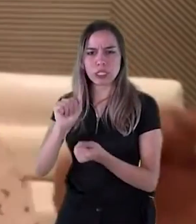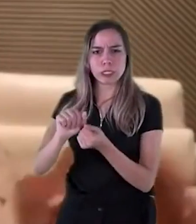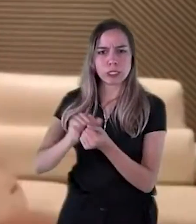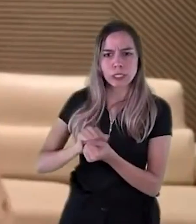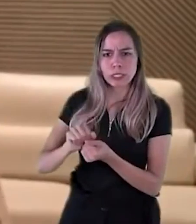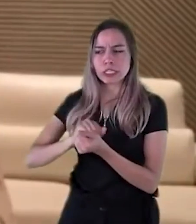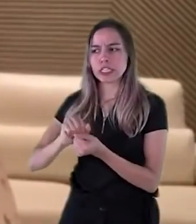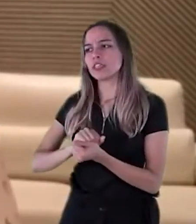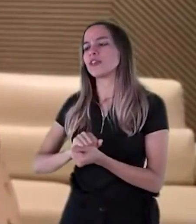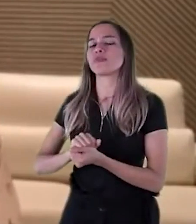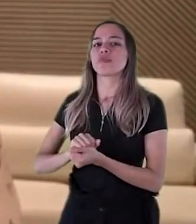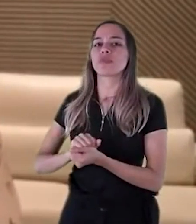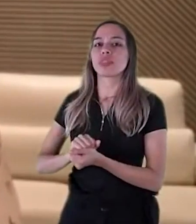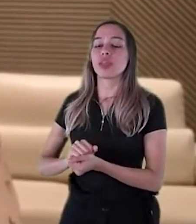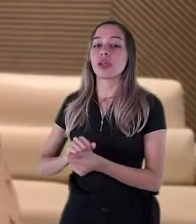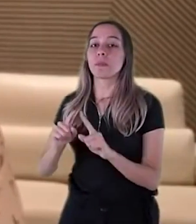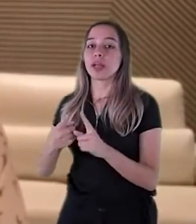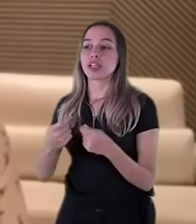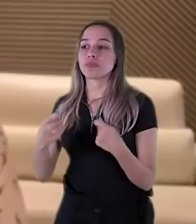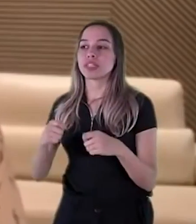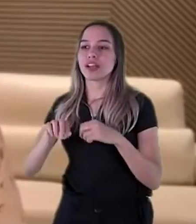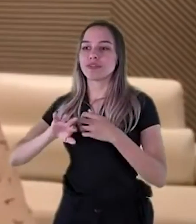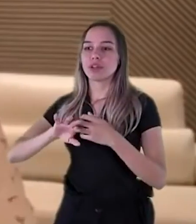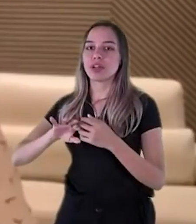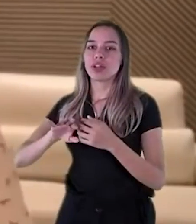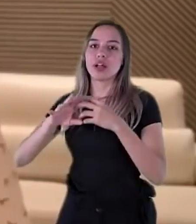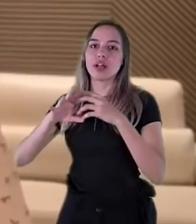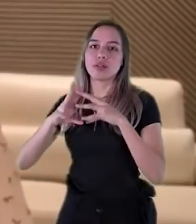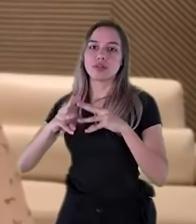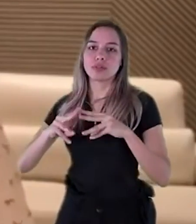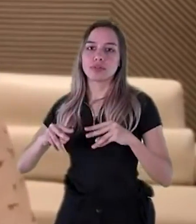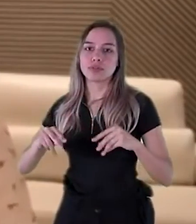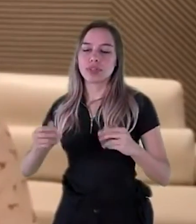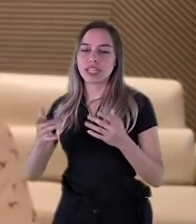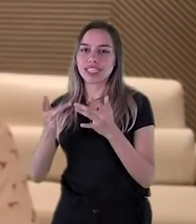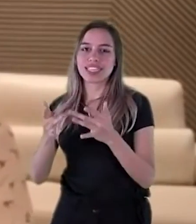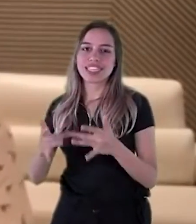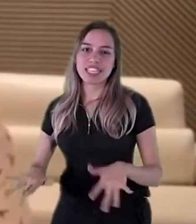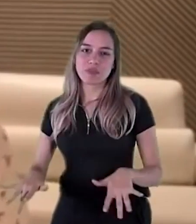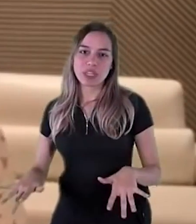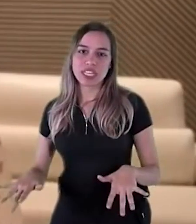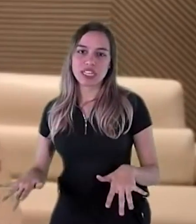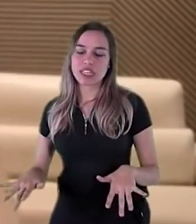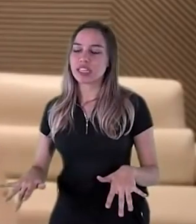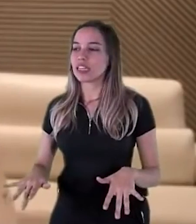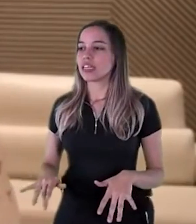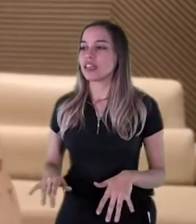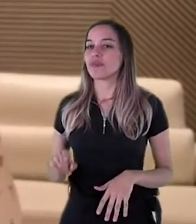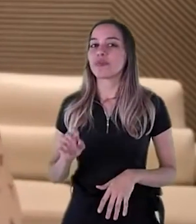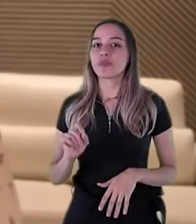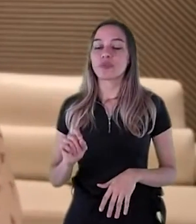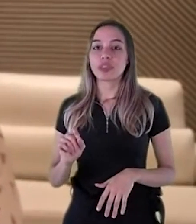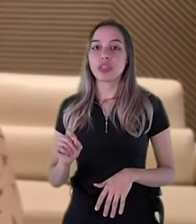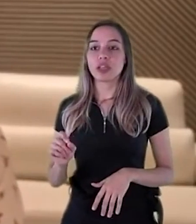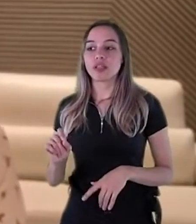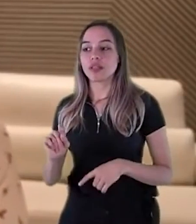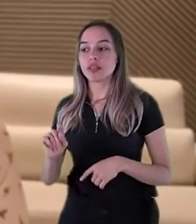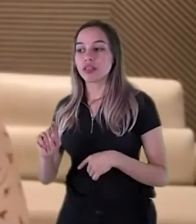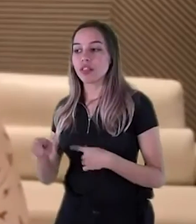em momentos muito diferentes da minha vida. Com o Karnal foi um momento, a criação compartilhada,